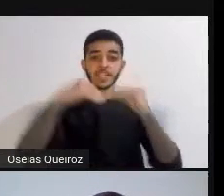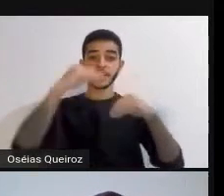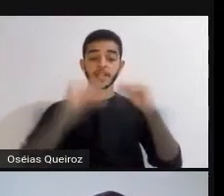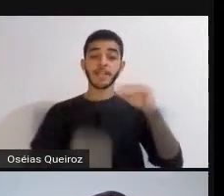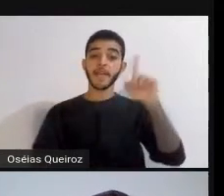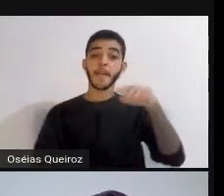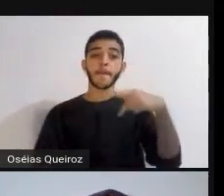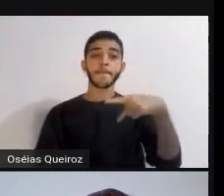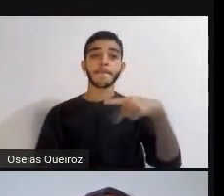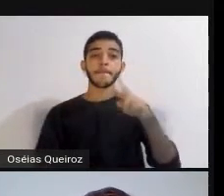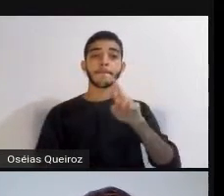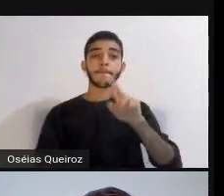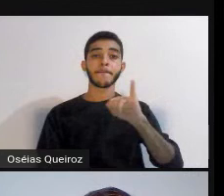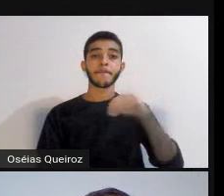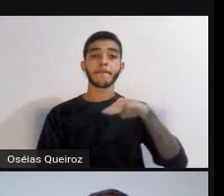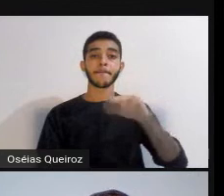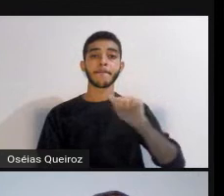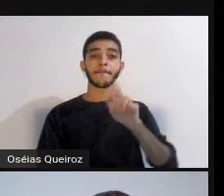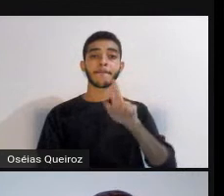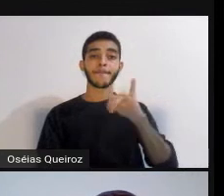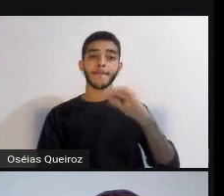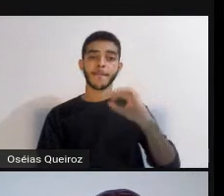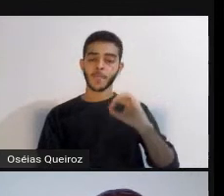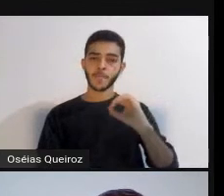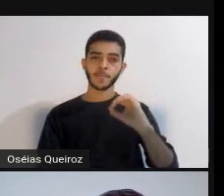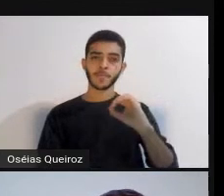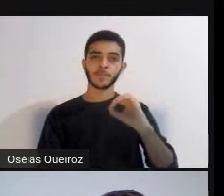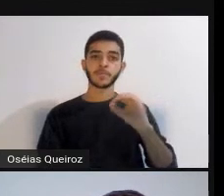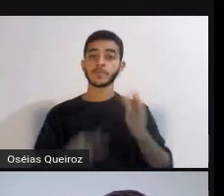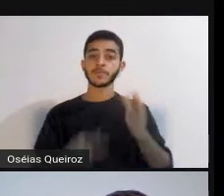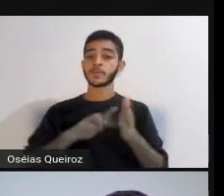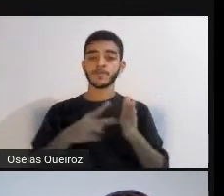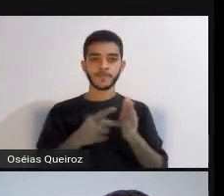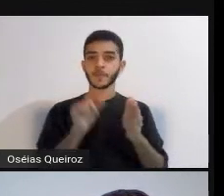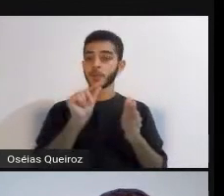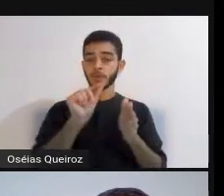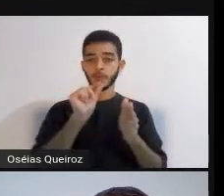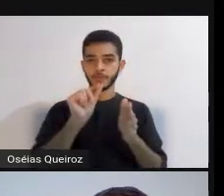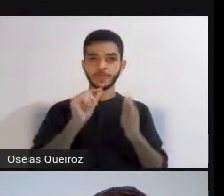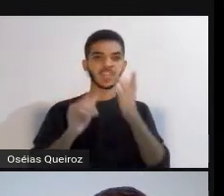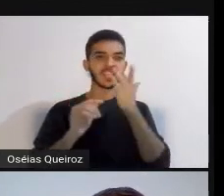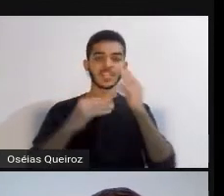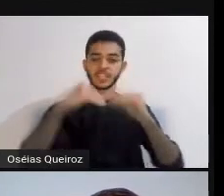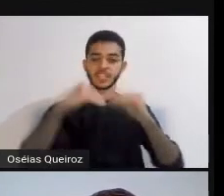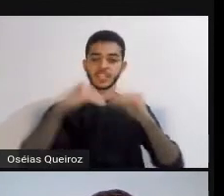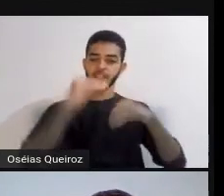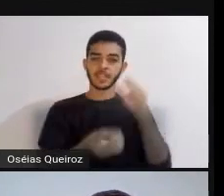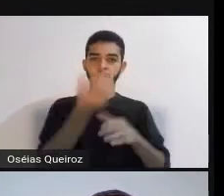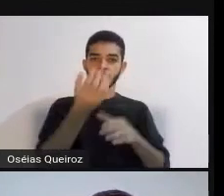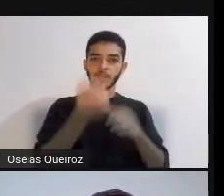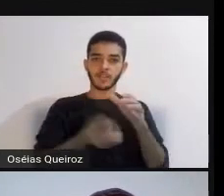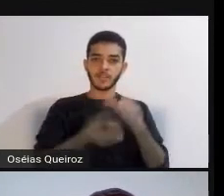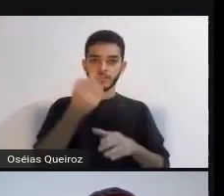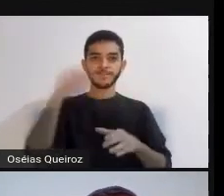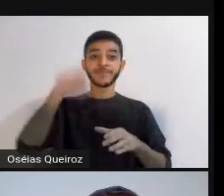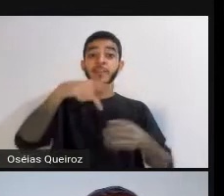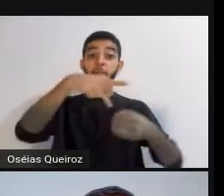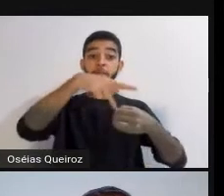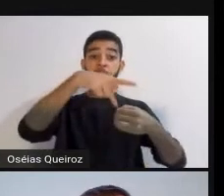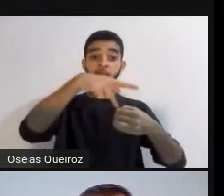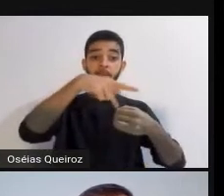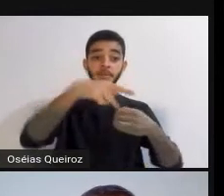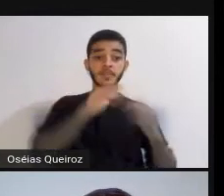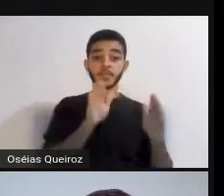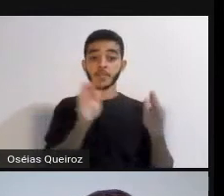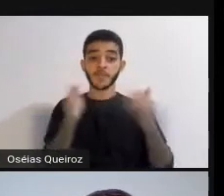é considerado microplástico primário? É aquela matéria-prima plástica produzida através do petróleo para que seja utilizada